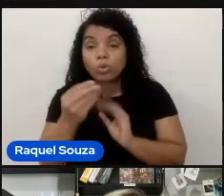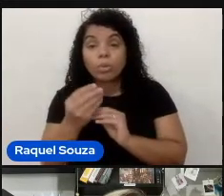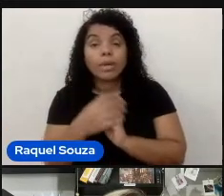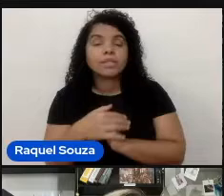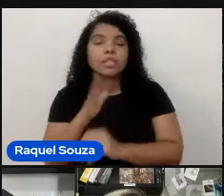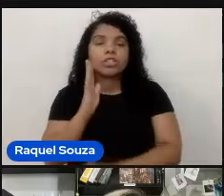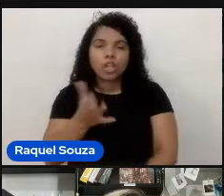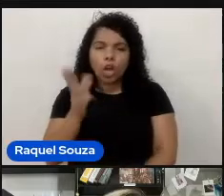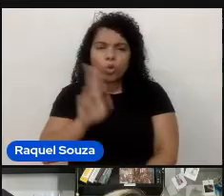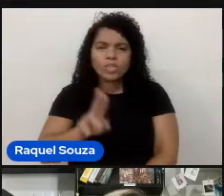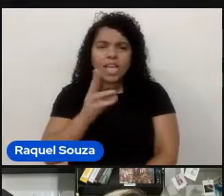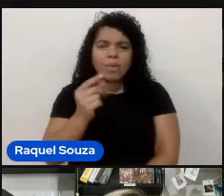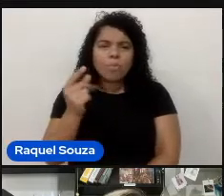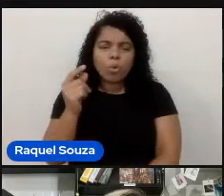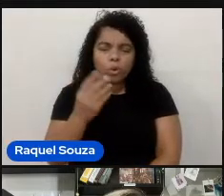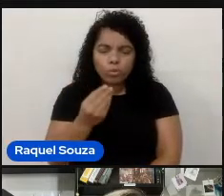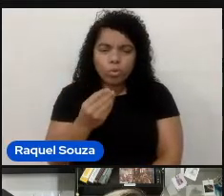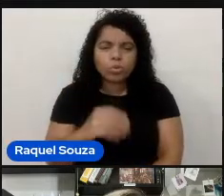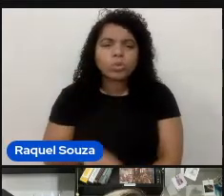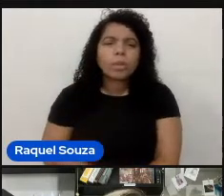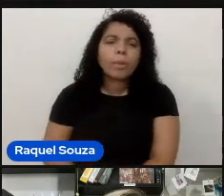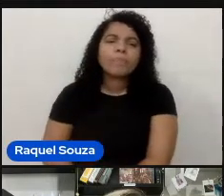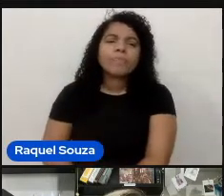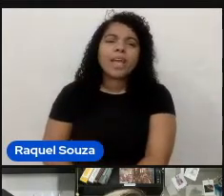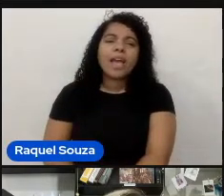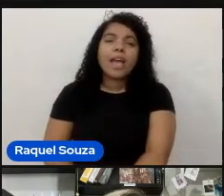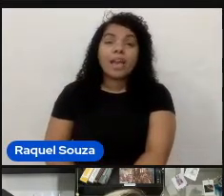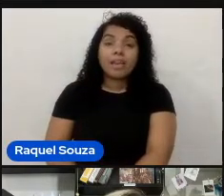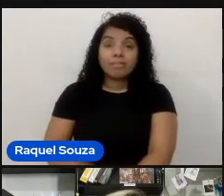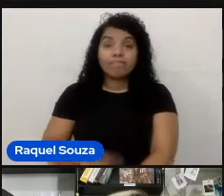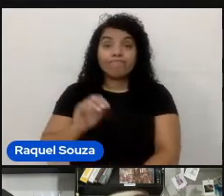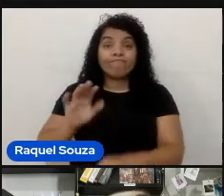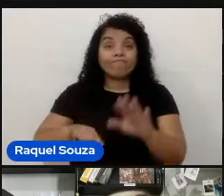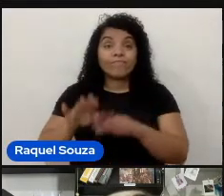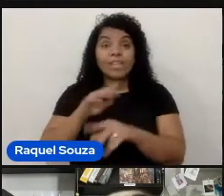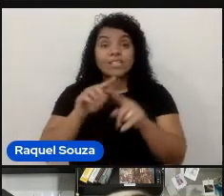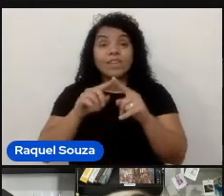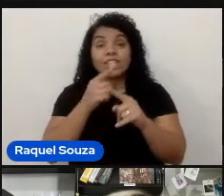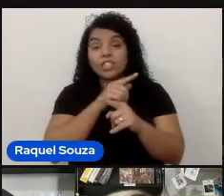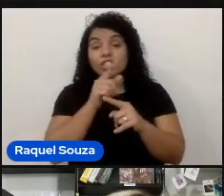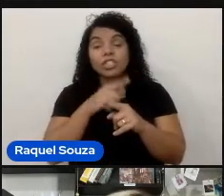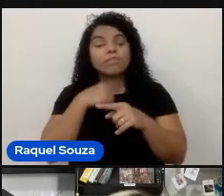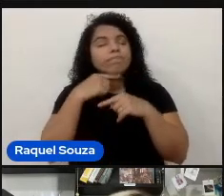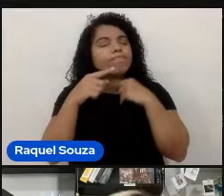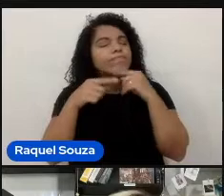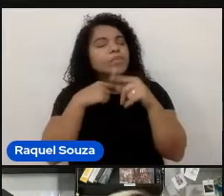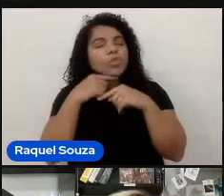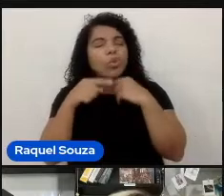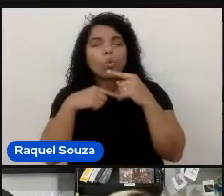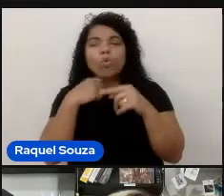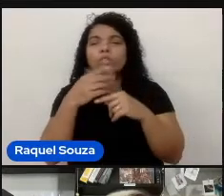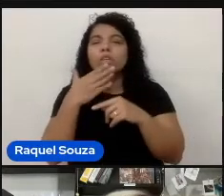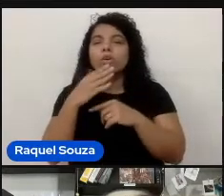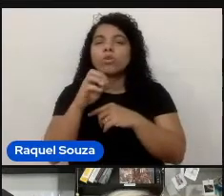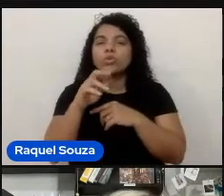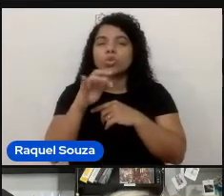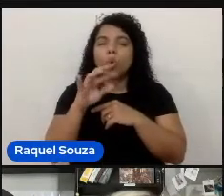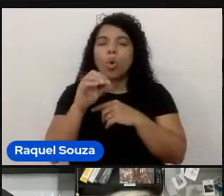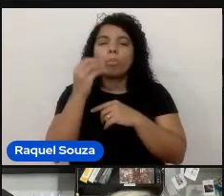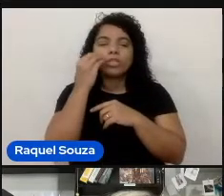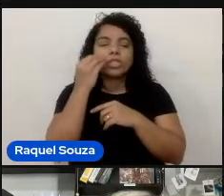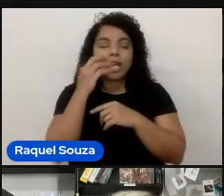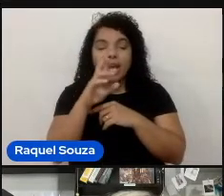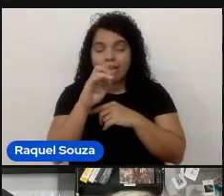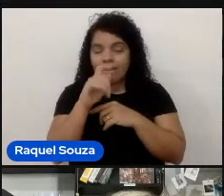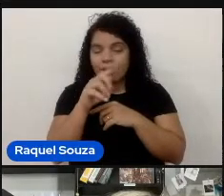usei muito também, muitas das vezes, às vezes a gente está em dúvida em relação ao escopo de testes regressivos. Conversa com